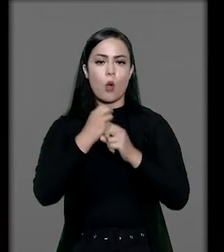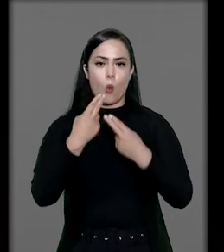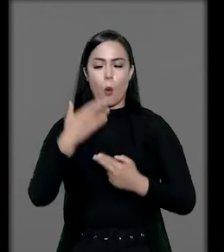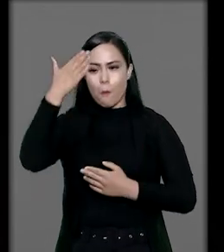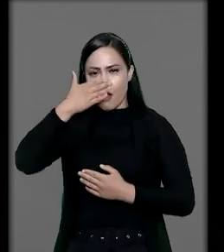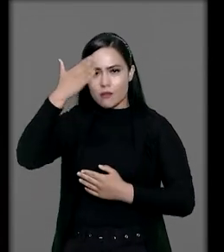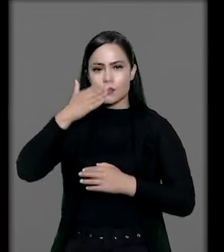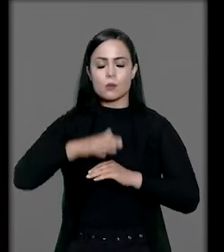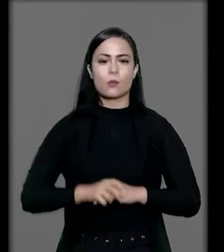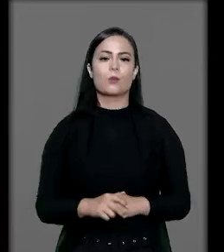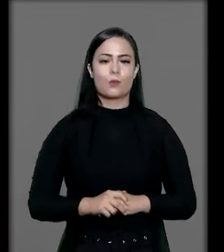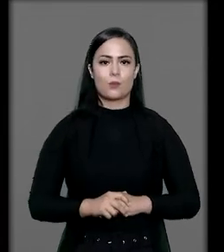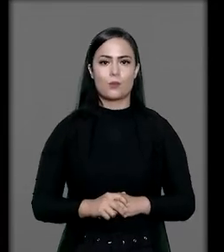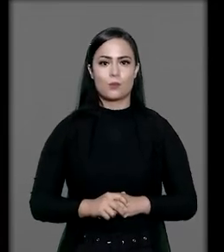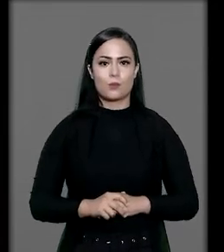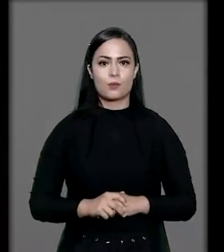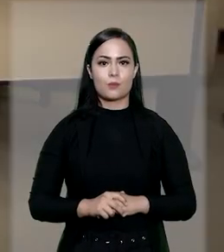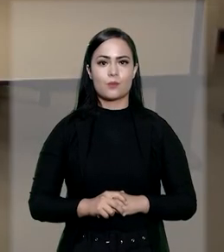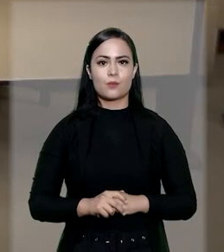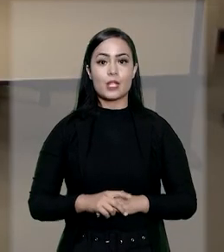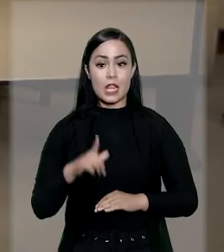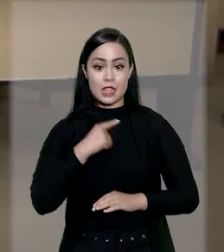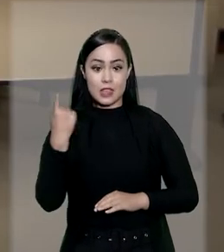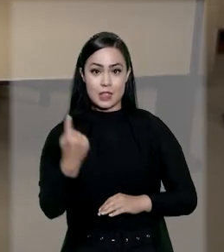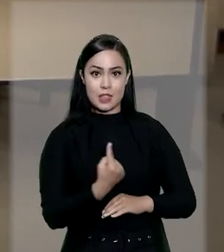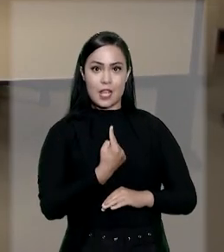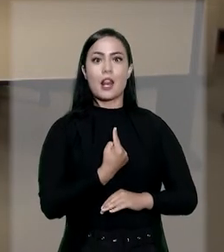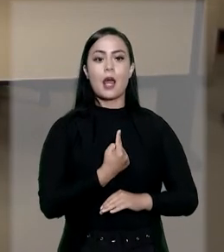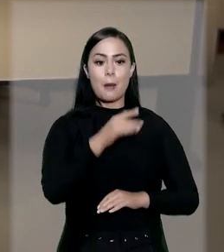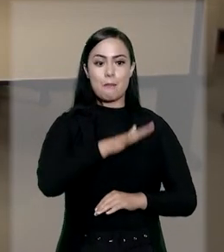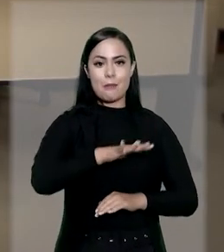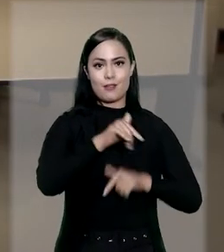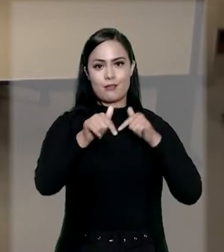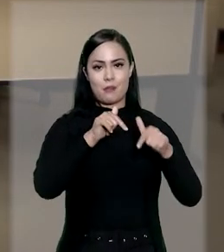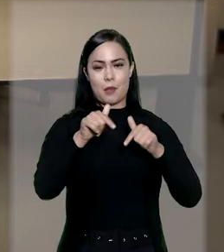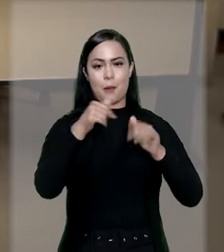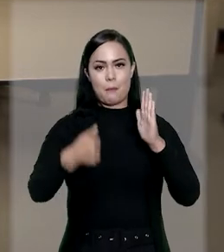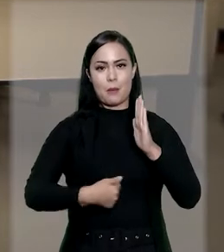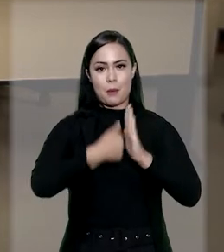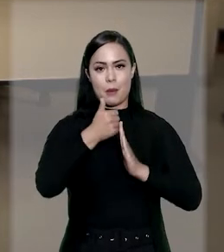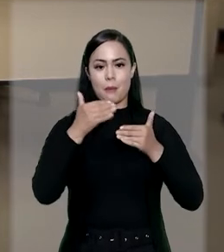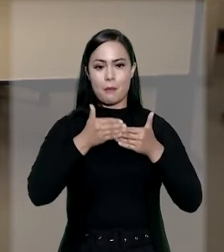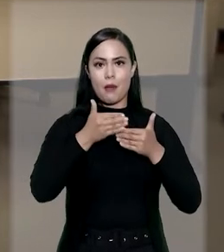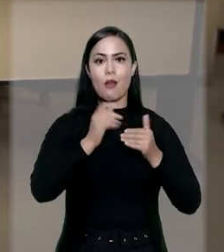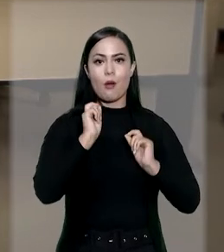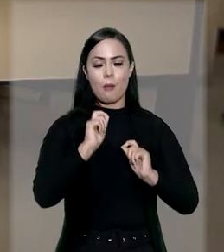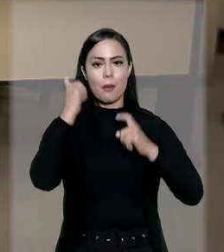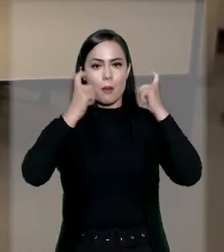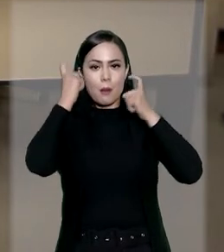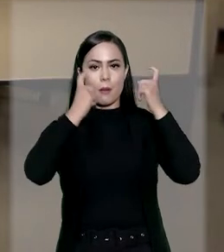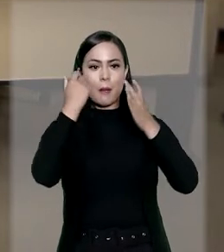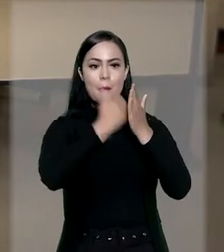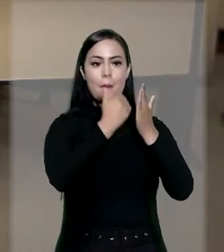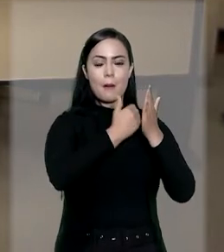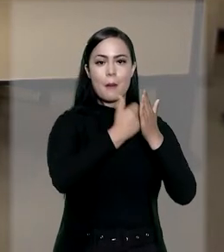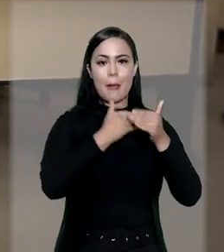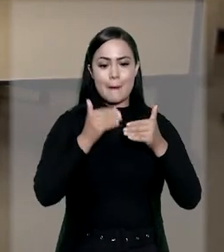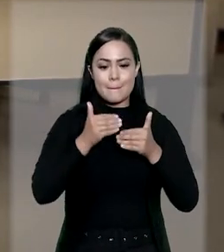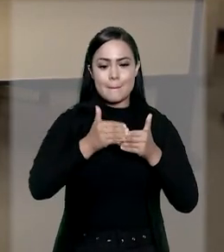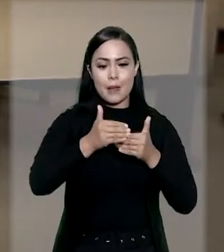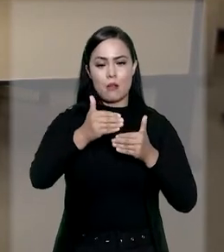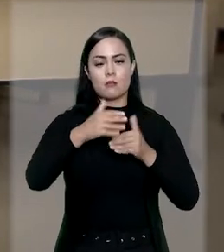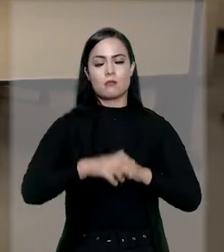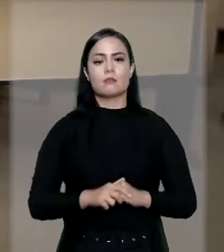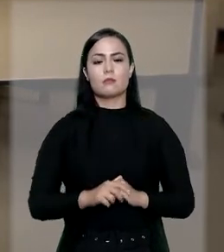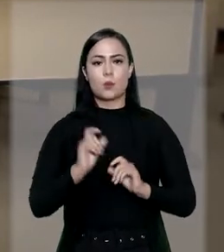total ou com baixa visão. Ao recebê-la em seu ambiente de trabalho, o primeiro passo é se preocupar em eliminar as